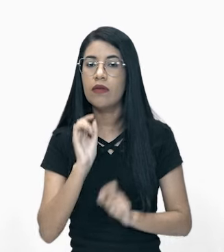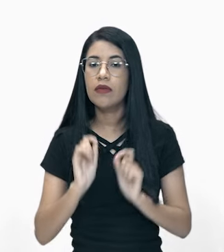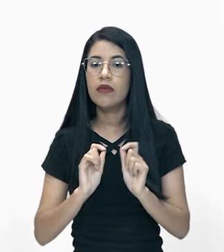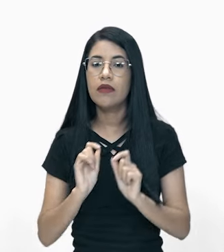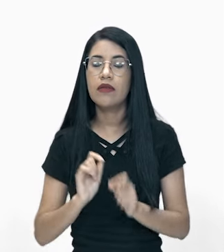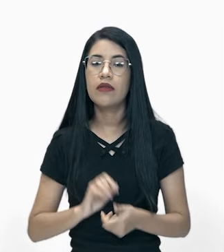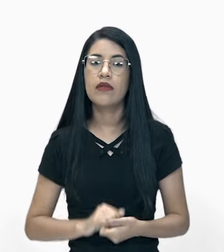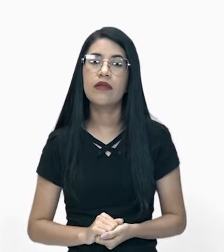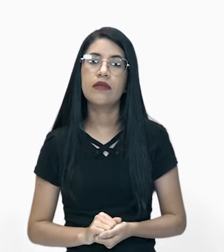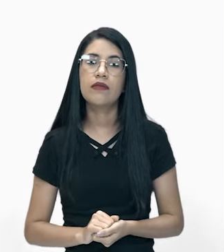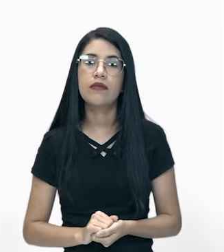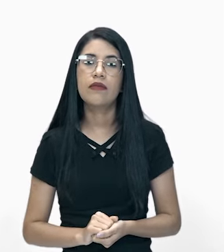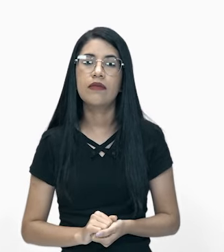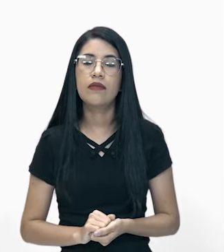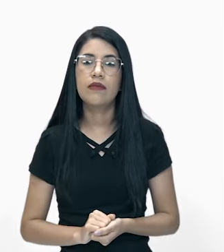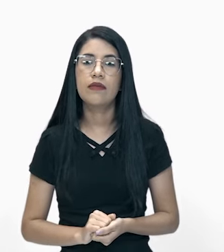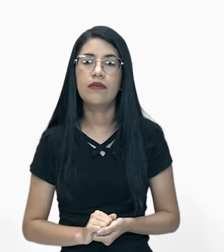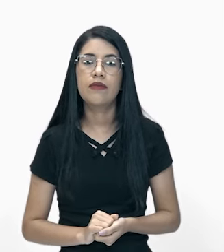temos